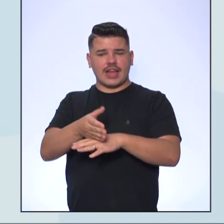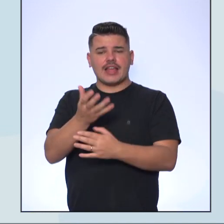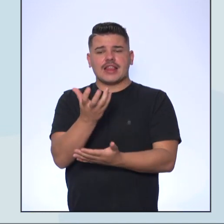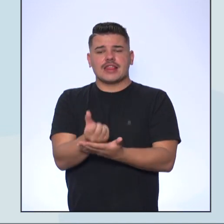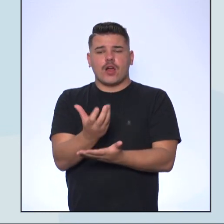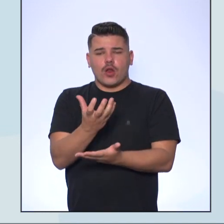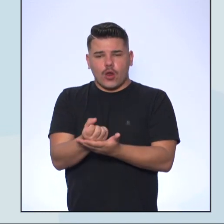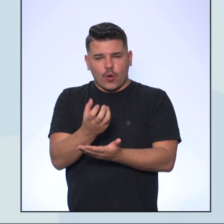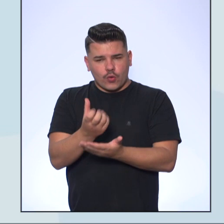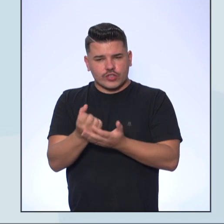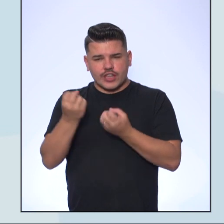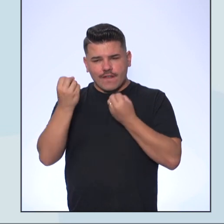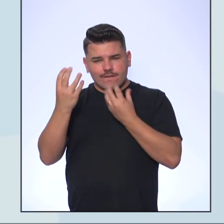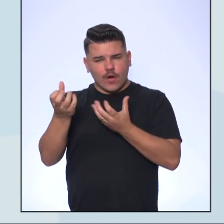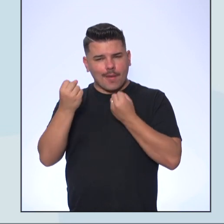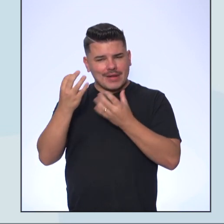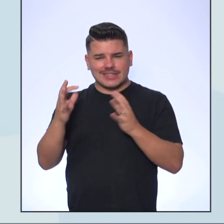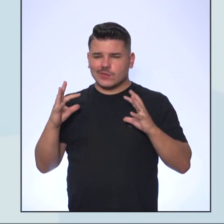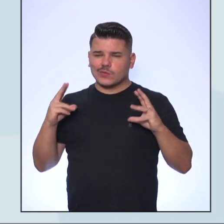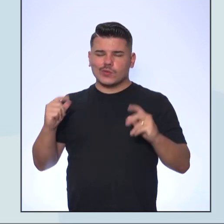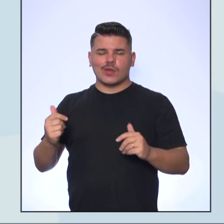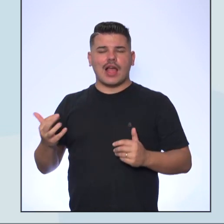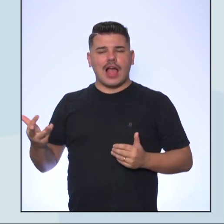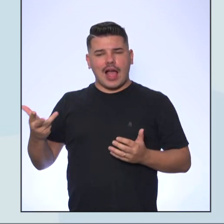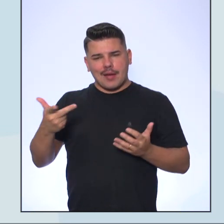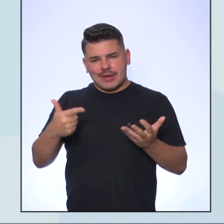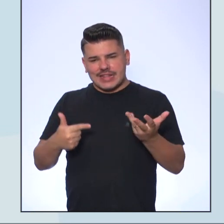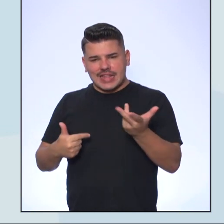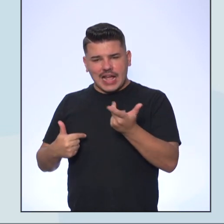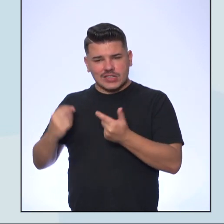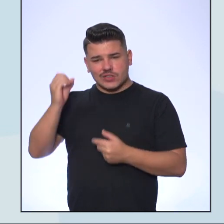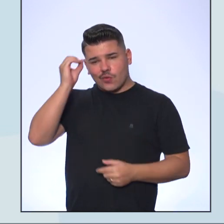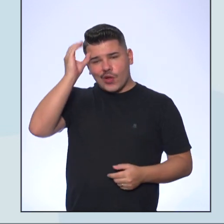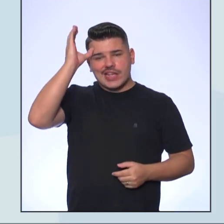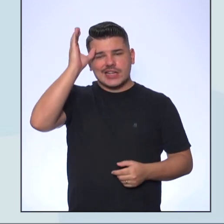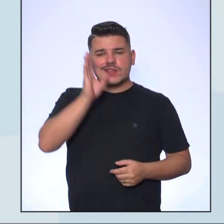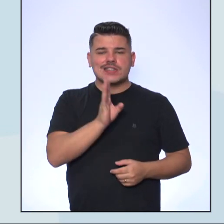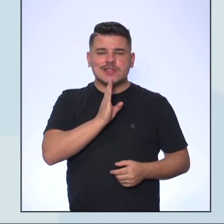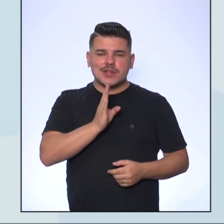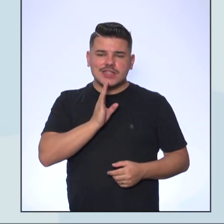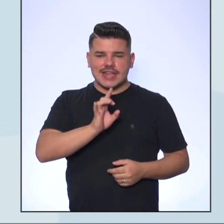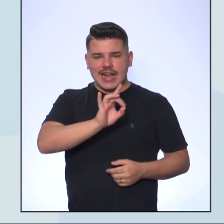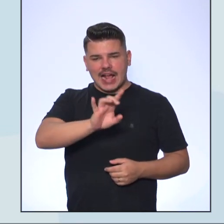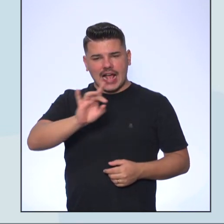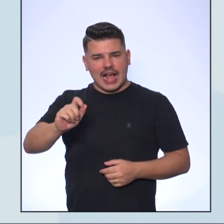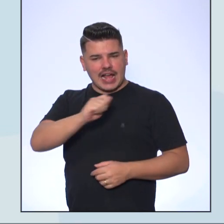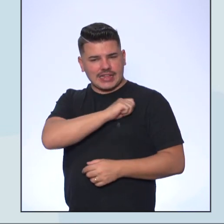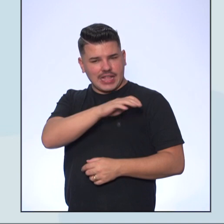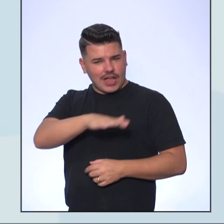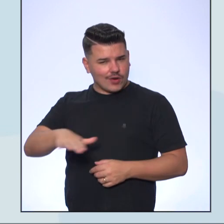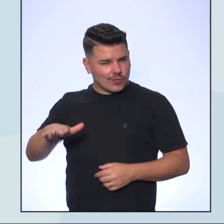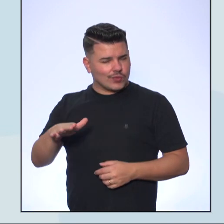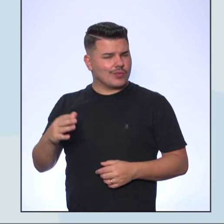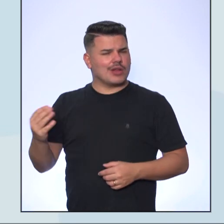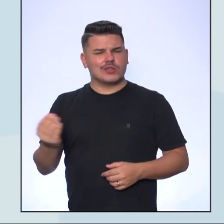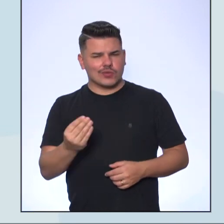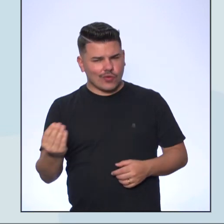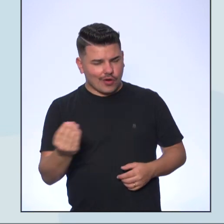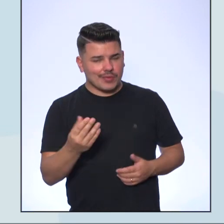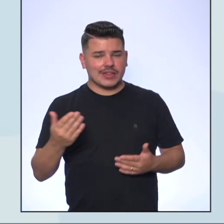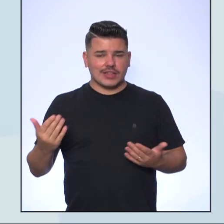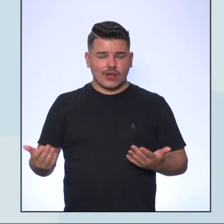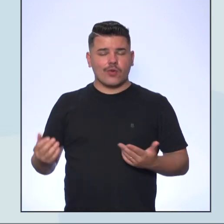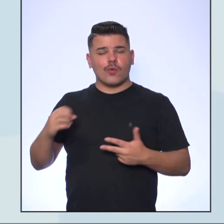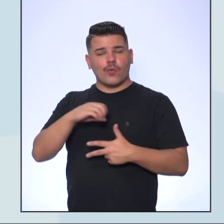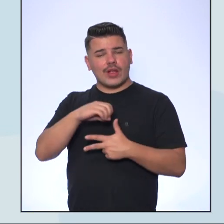traz realmente a expressão das habilidades que serão avaliadas. Mas como assim as habilidades, né? Enfim, né, o Enem ele está